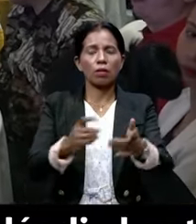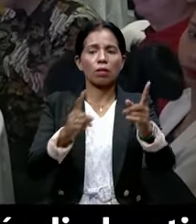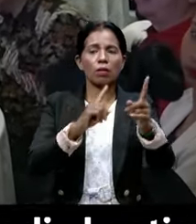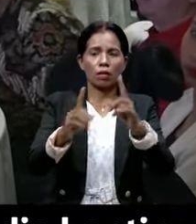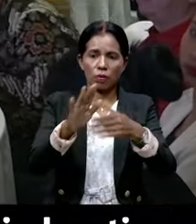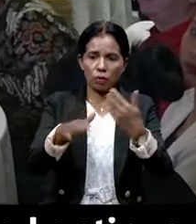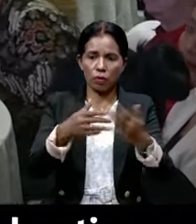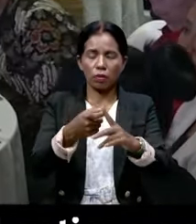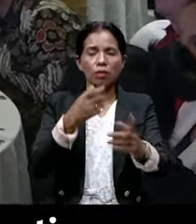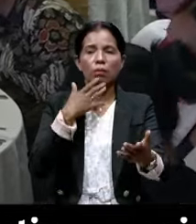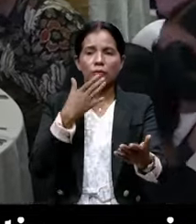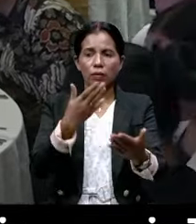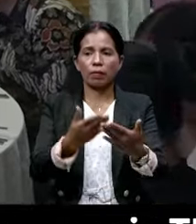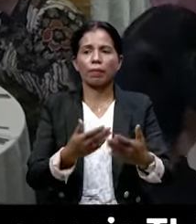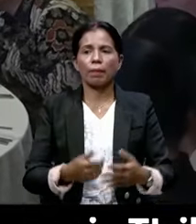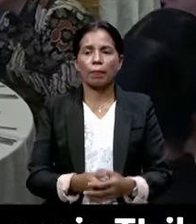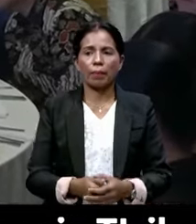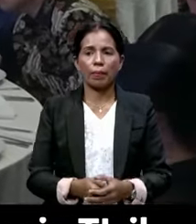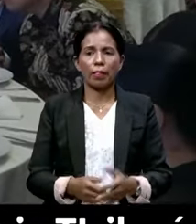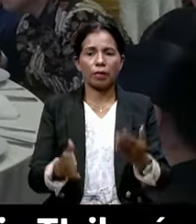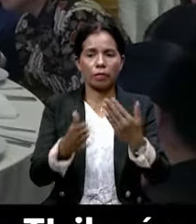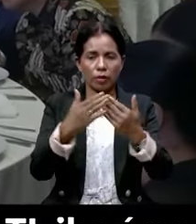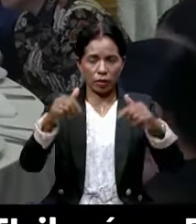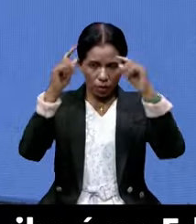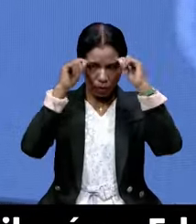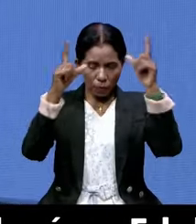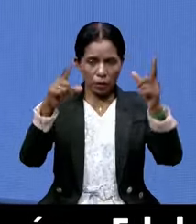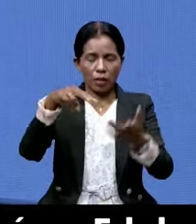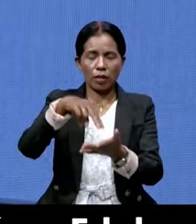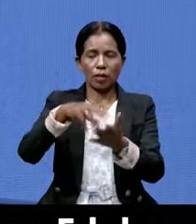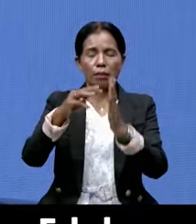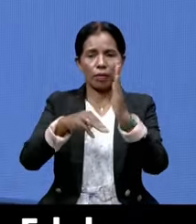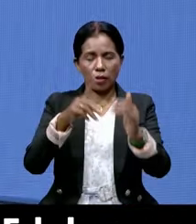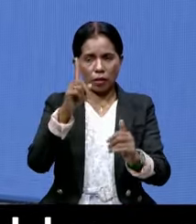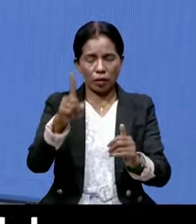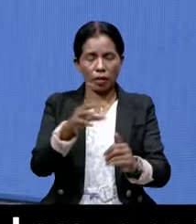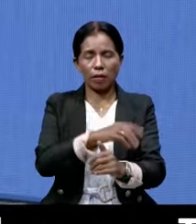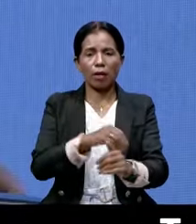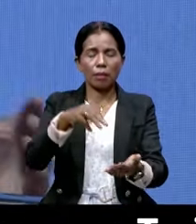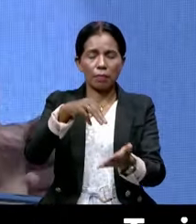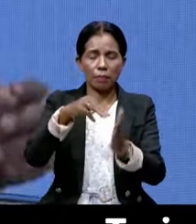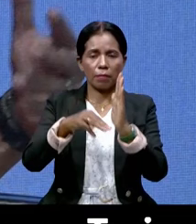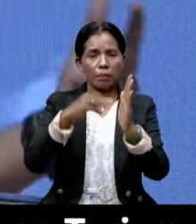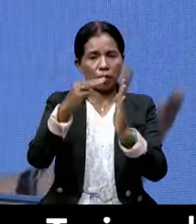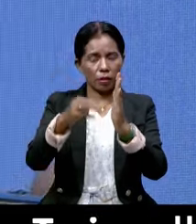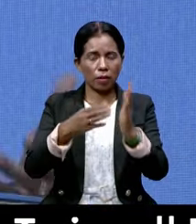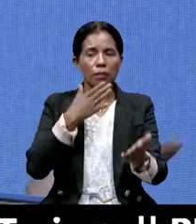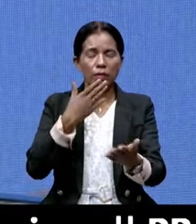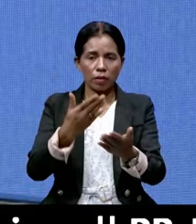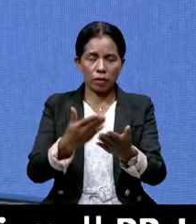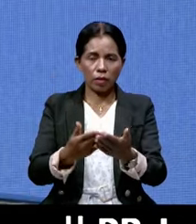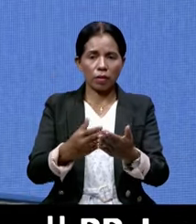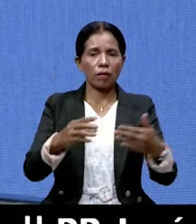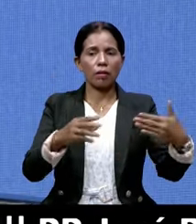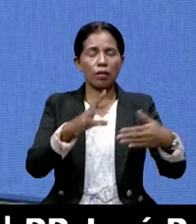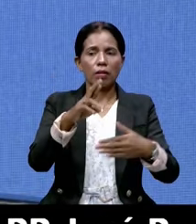nebe konstruktivo los fasili Timor hari media ida hari media convencional, media estruturada, ho plataforma tomak,